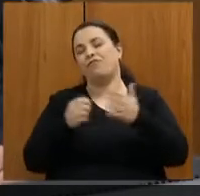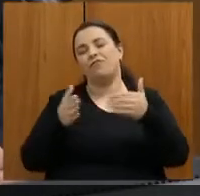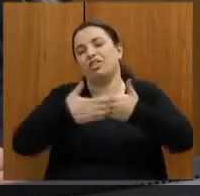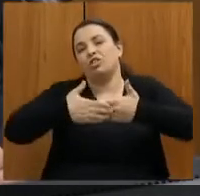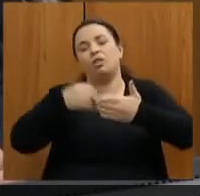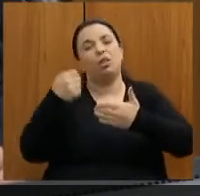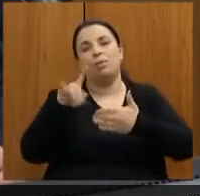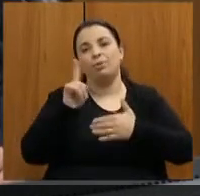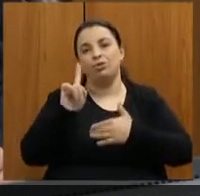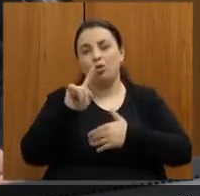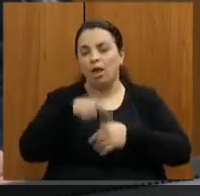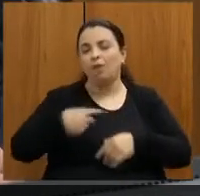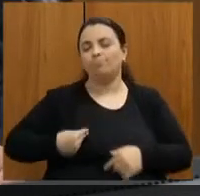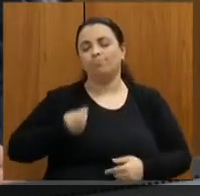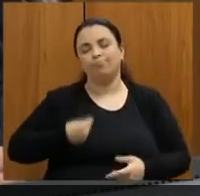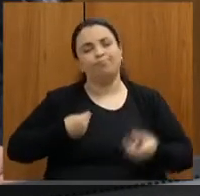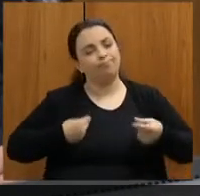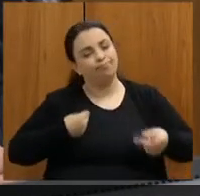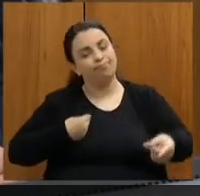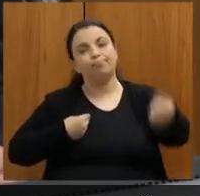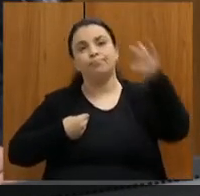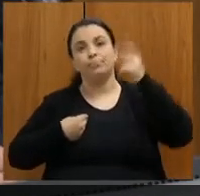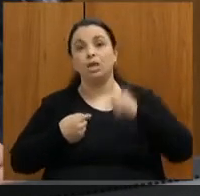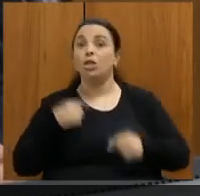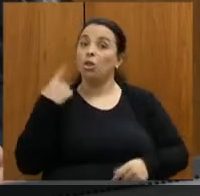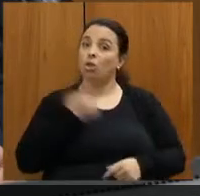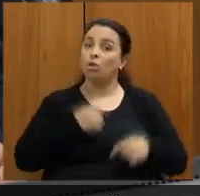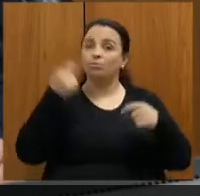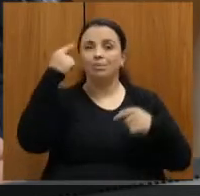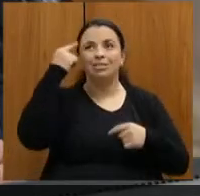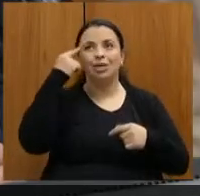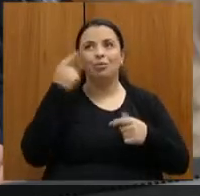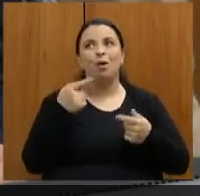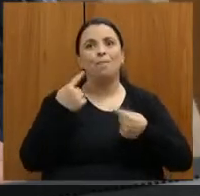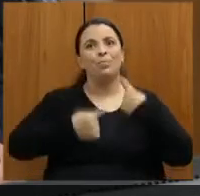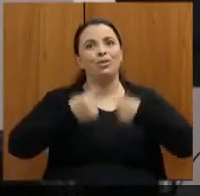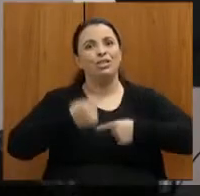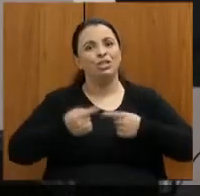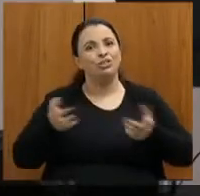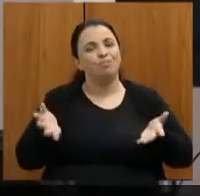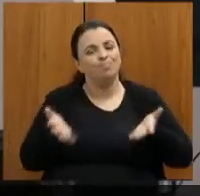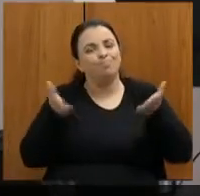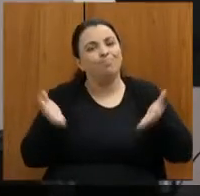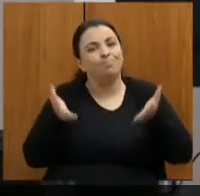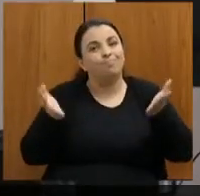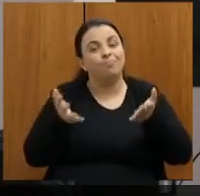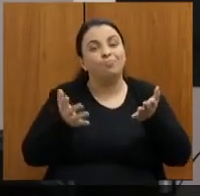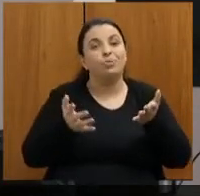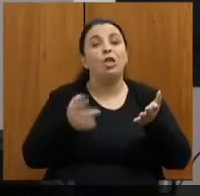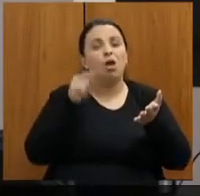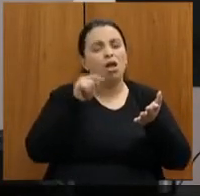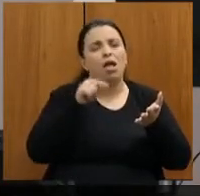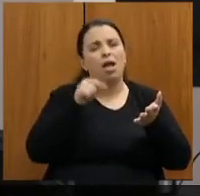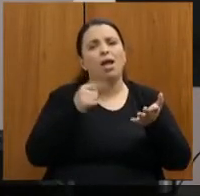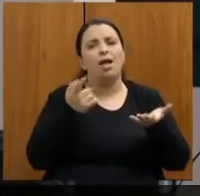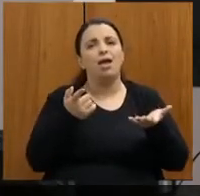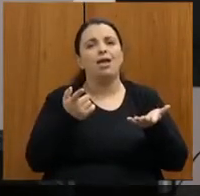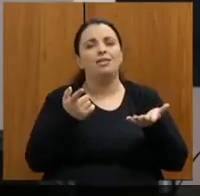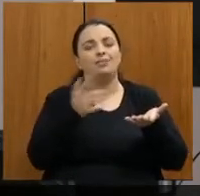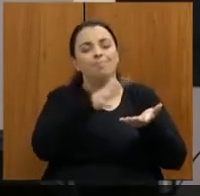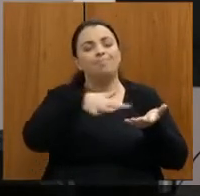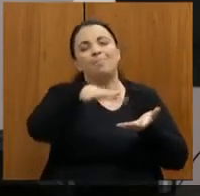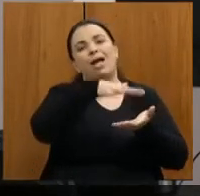arrumar é pensar em uma política de incentivo à toda essa cadeia né é que o